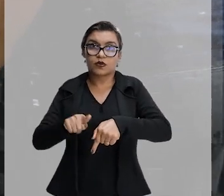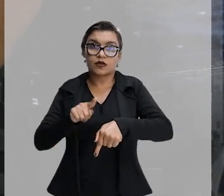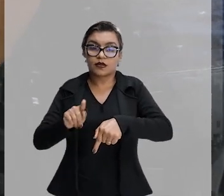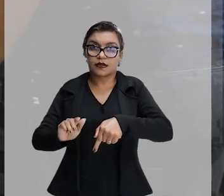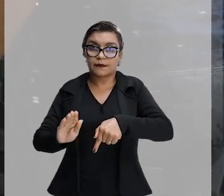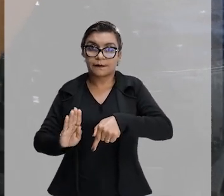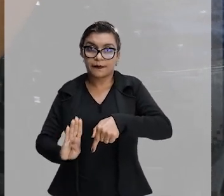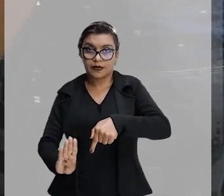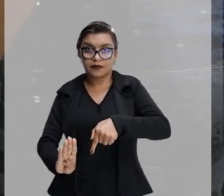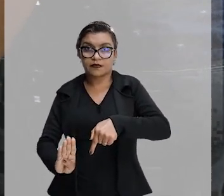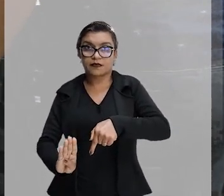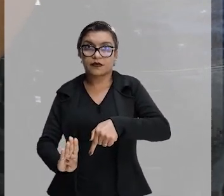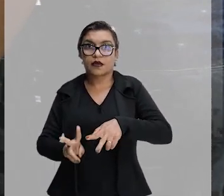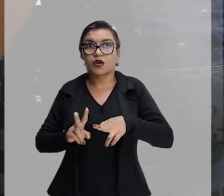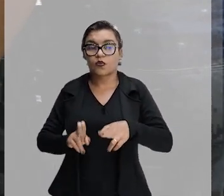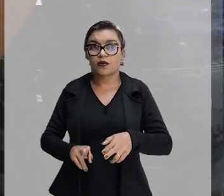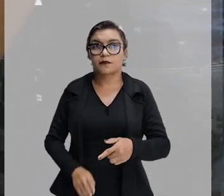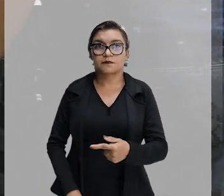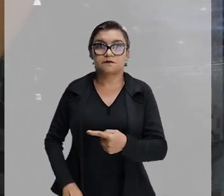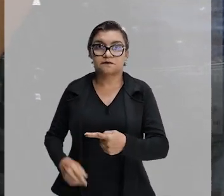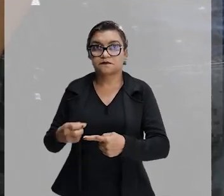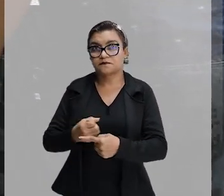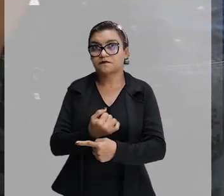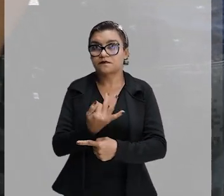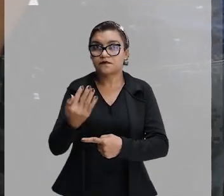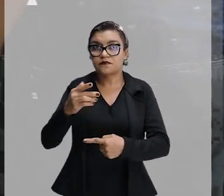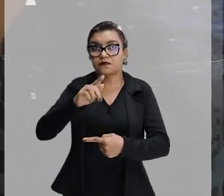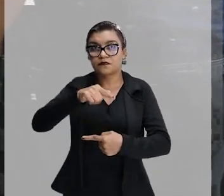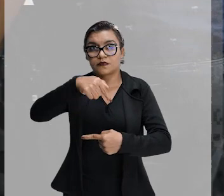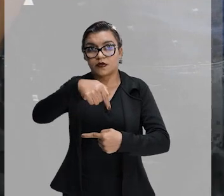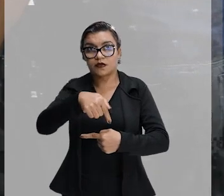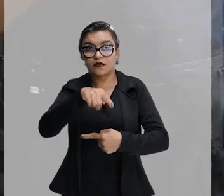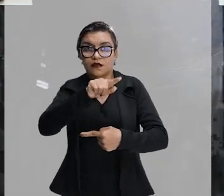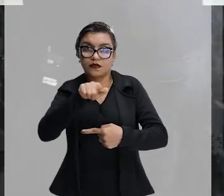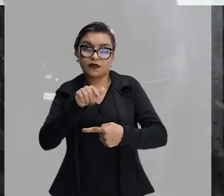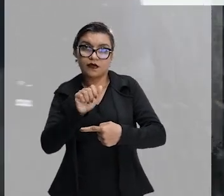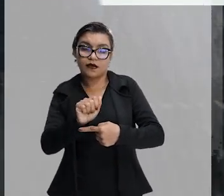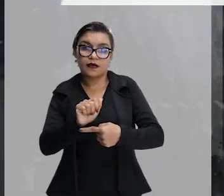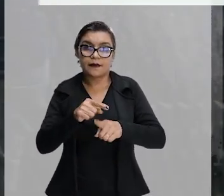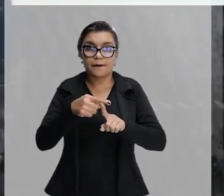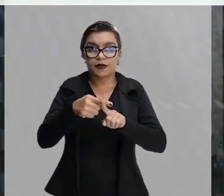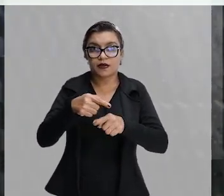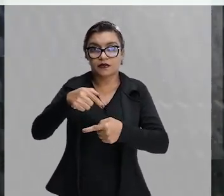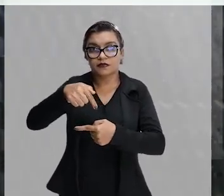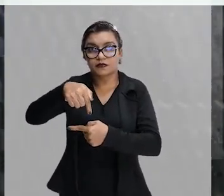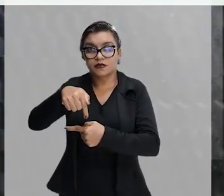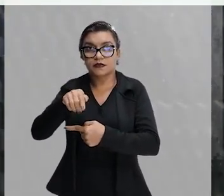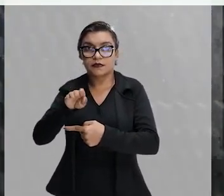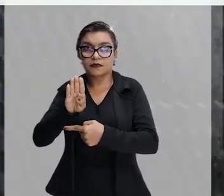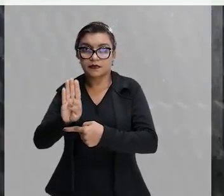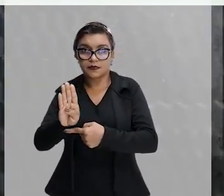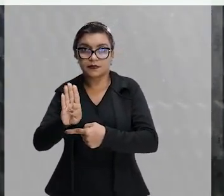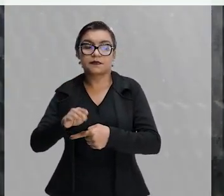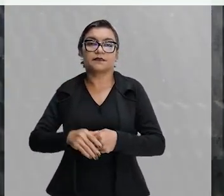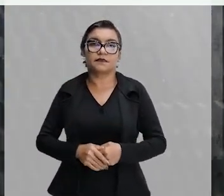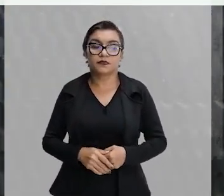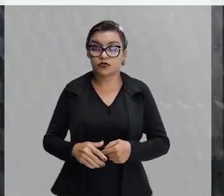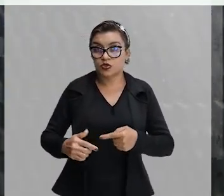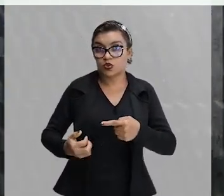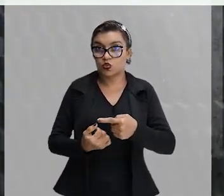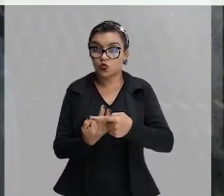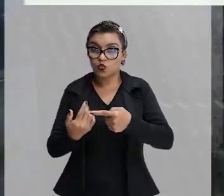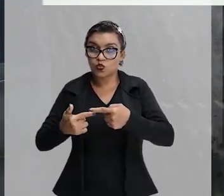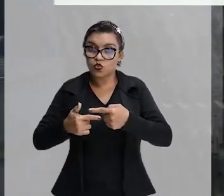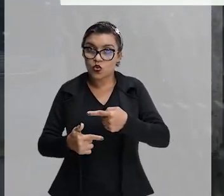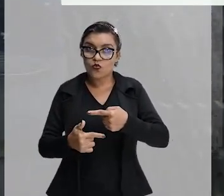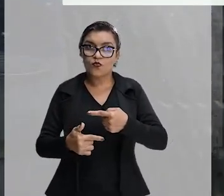igual, ó, Q' A, Q' B, sobre 2. Tá ok? Então, vamos